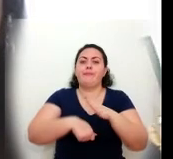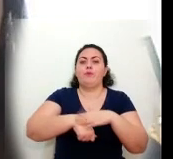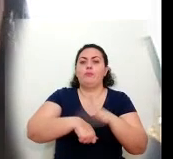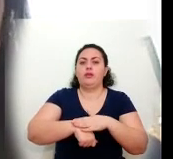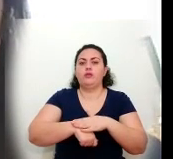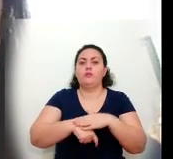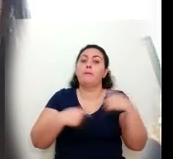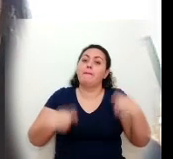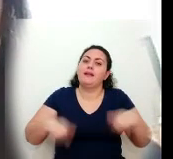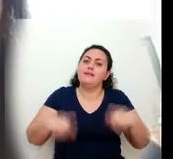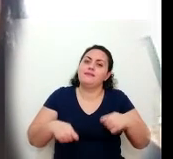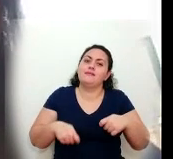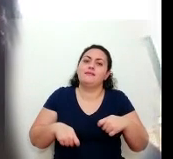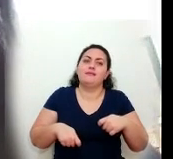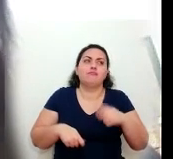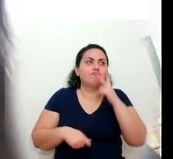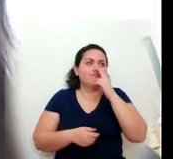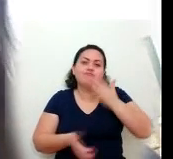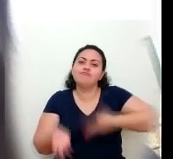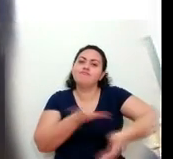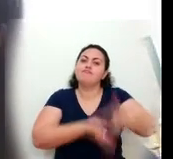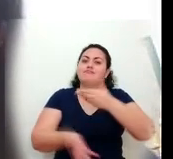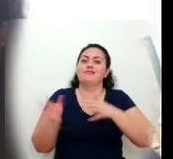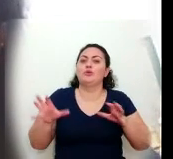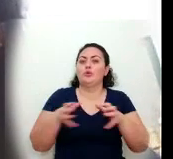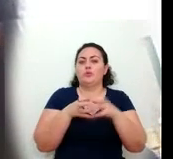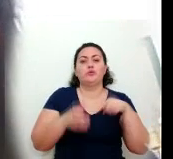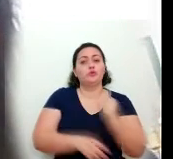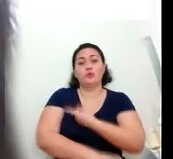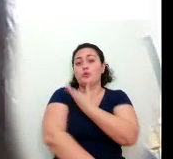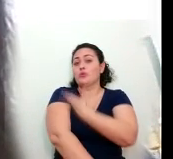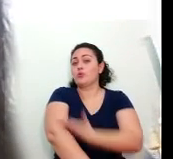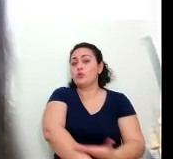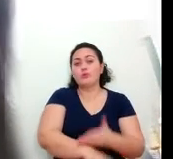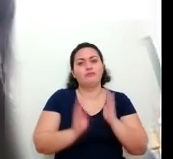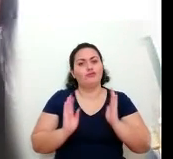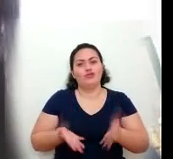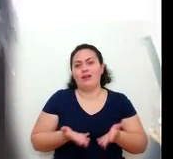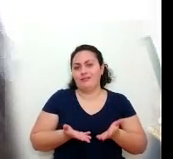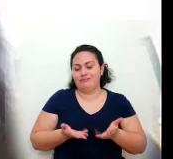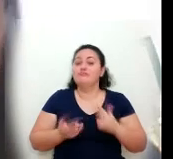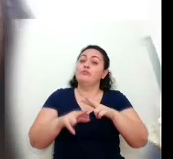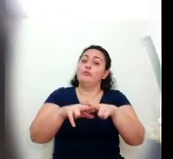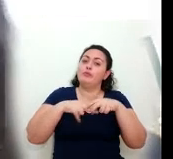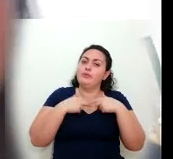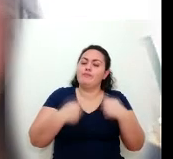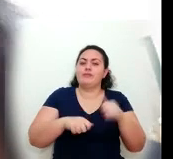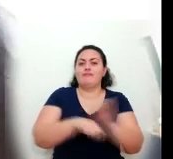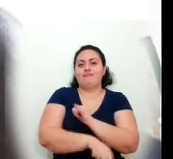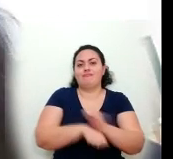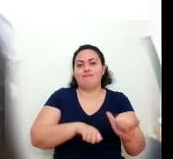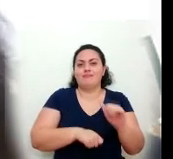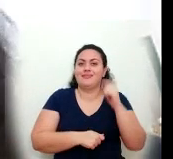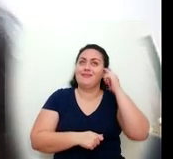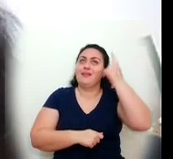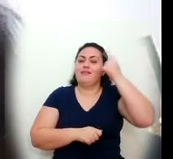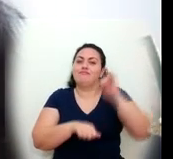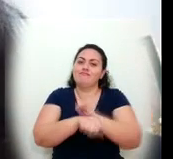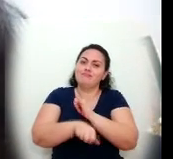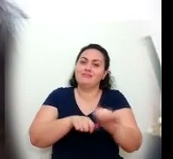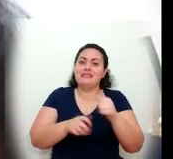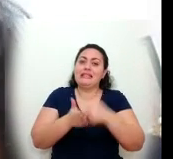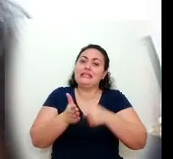espera-se, né, que seja feito compartilhado em grupo, assim, né? E é por isso que a gente tem que achar algumas estratégias, né, para